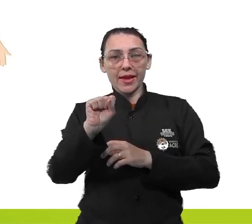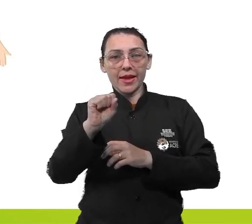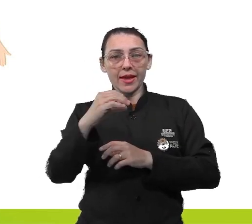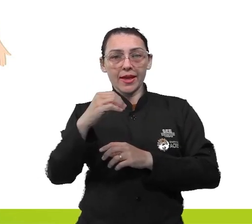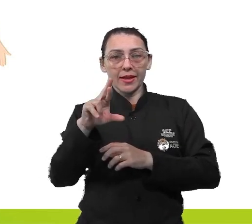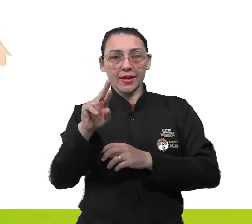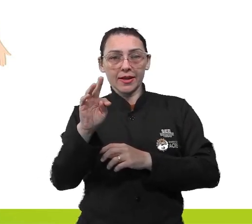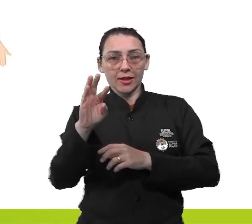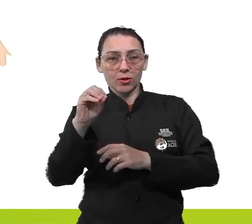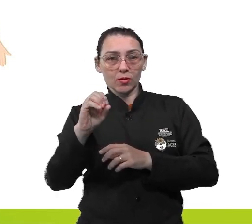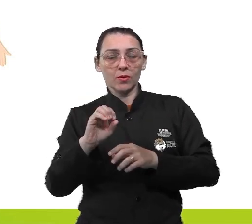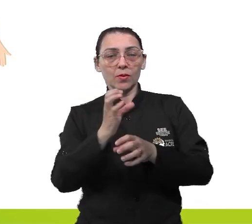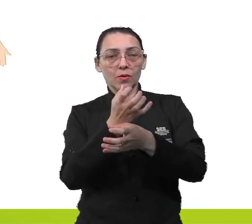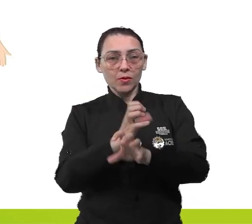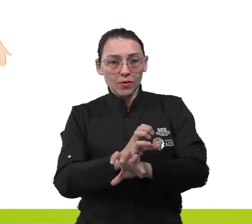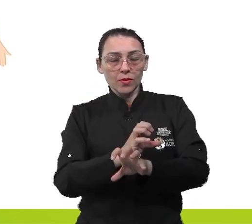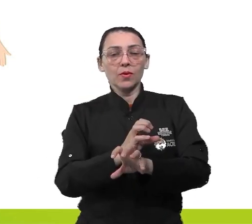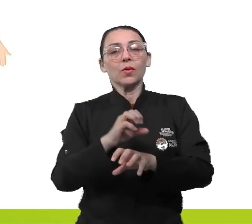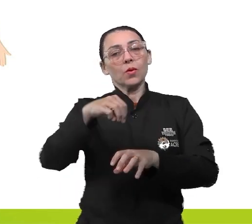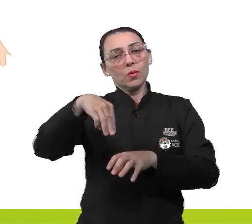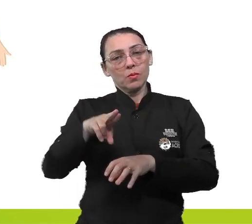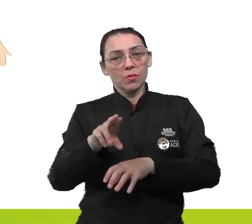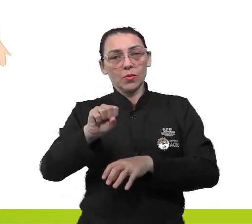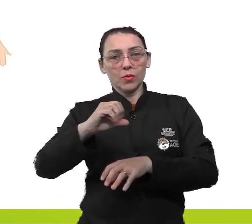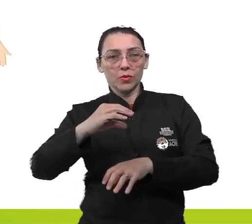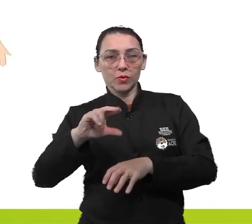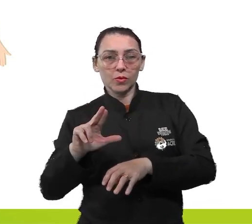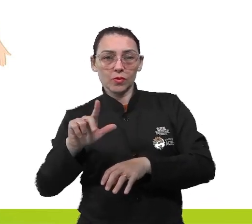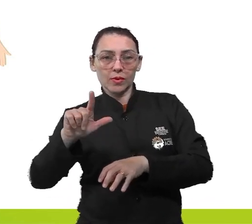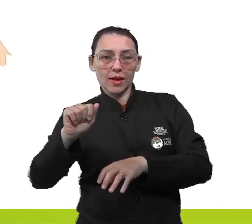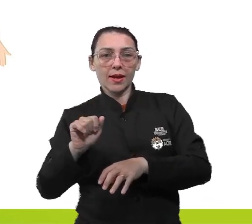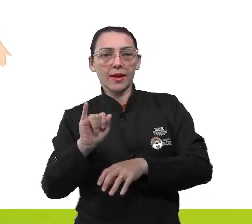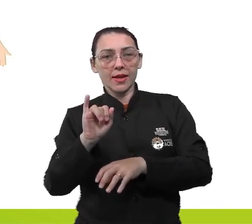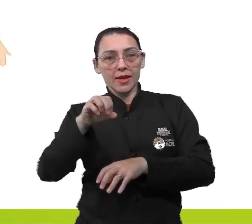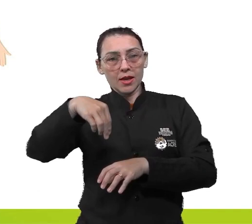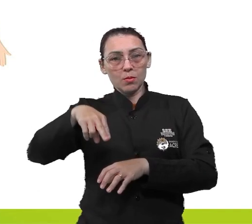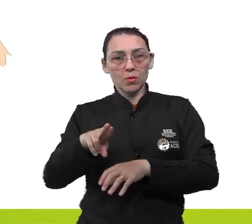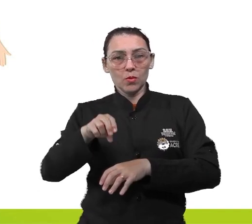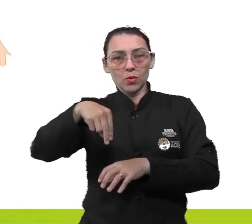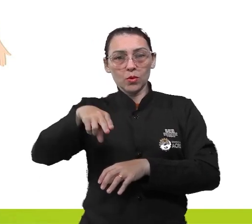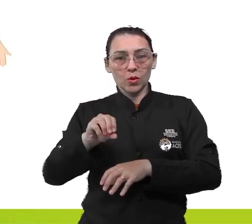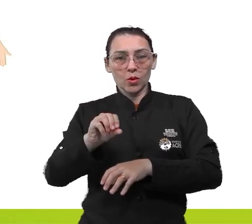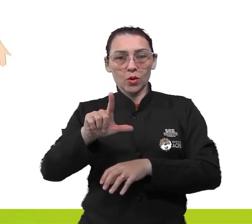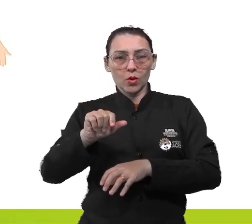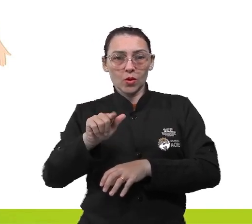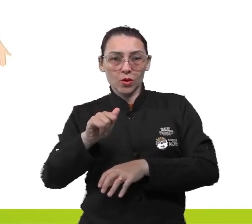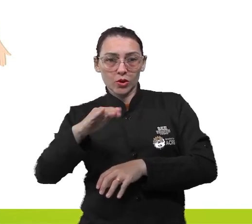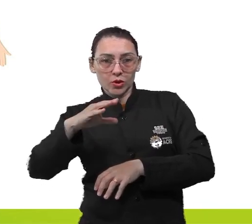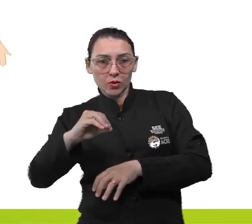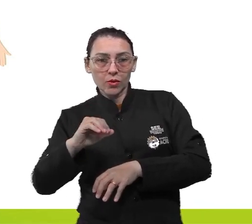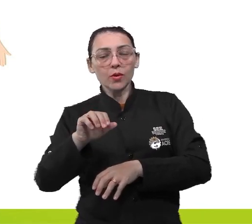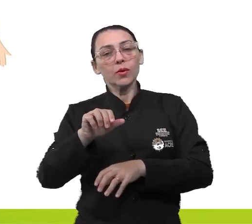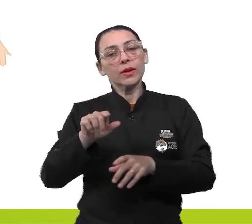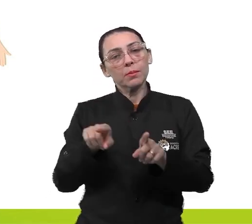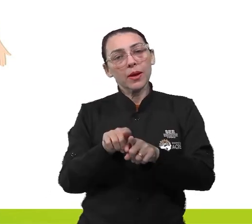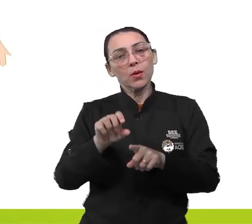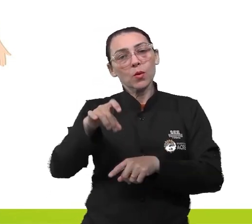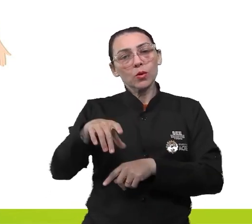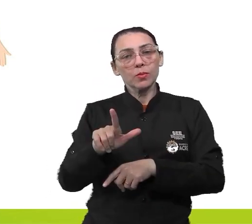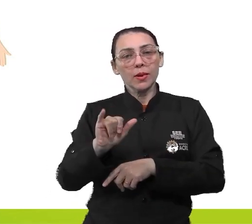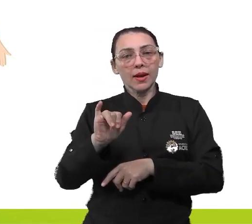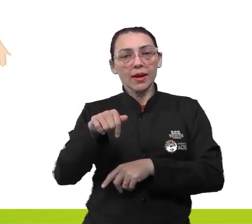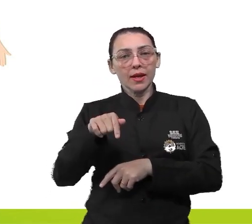o esquelético, o muscular, imunológico e o linfático. Na aula de hoje, a gente vai falar sobre o